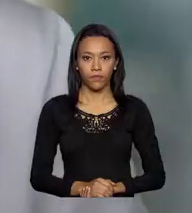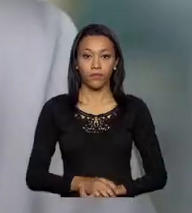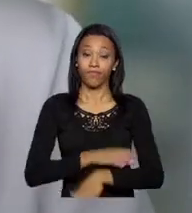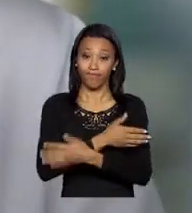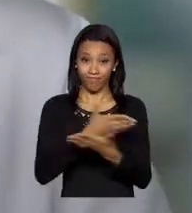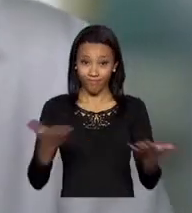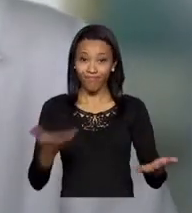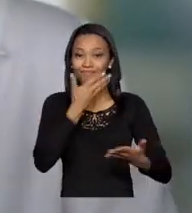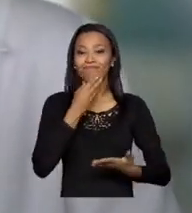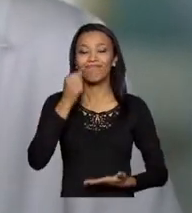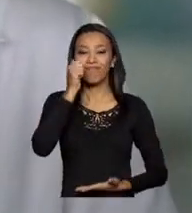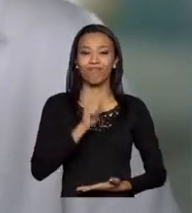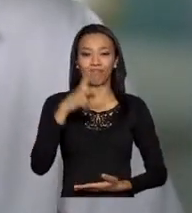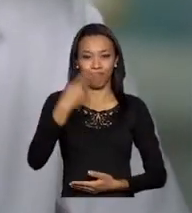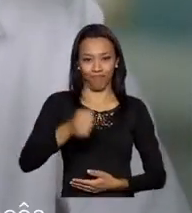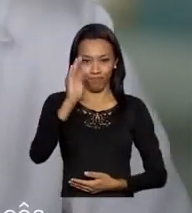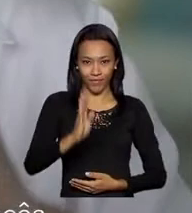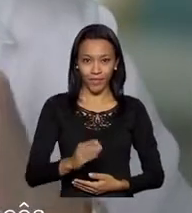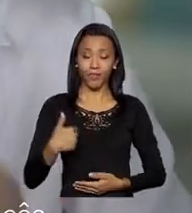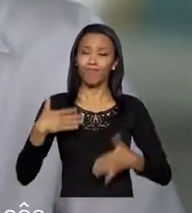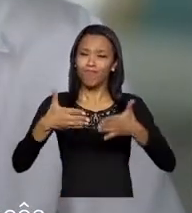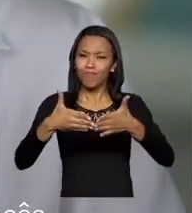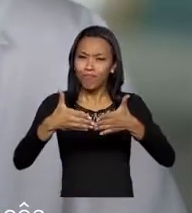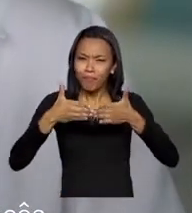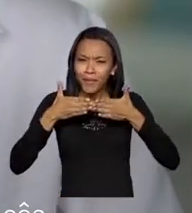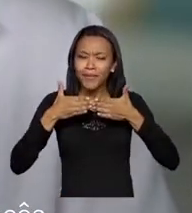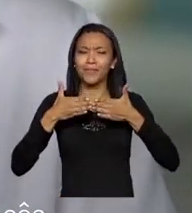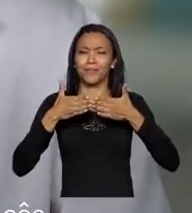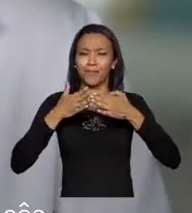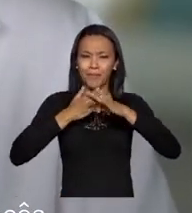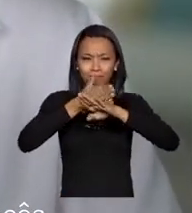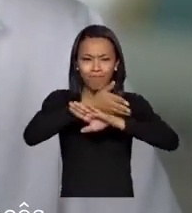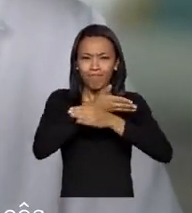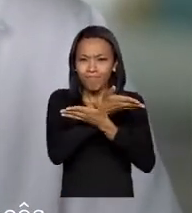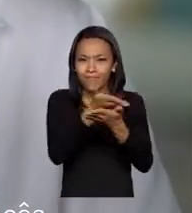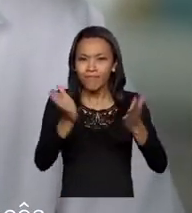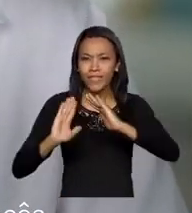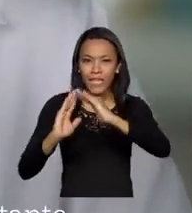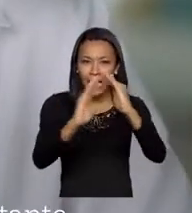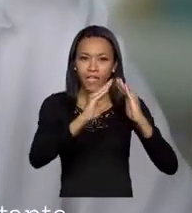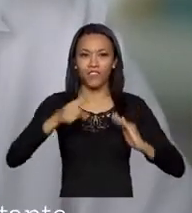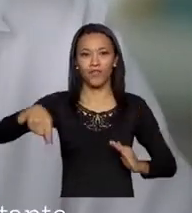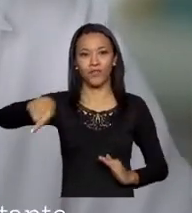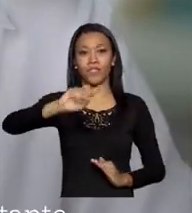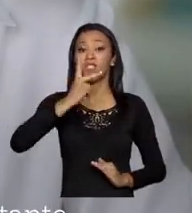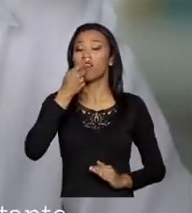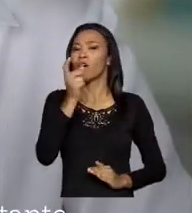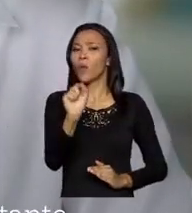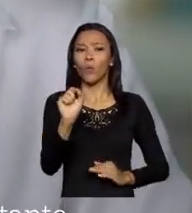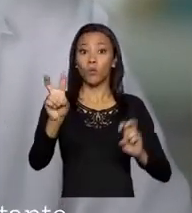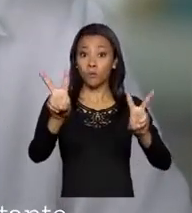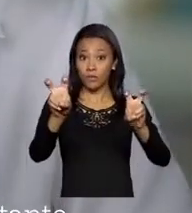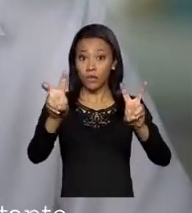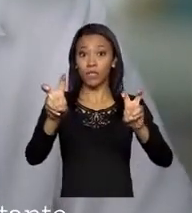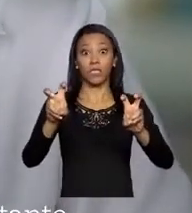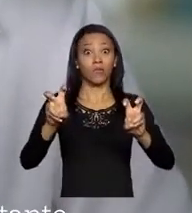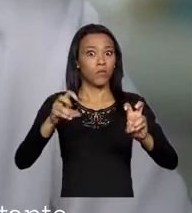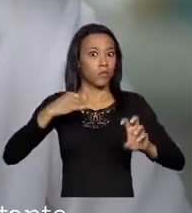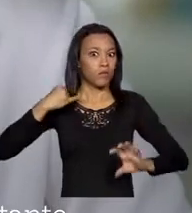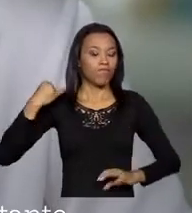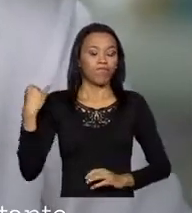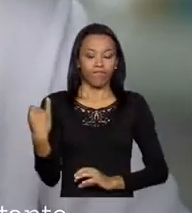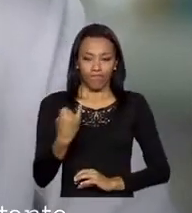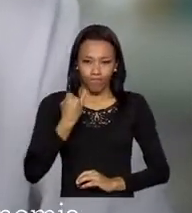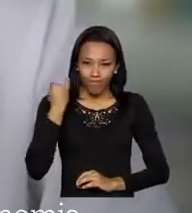e brasileiras e brasileiros peço licença para entrar na casa de vocês e falar de um assunto muito